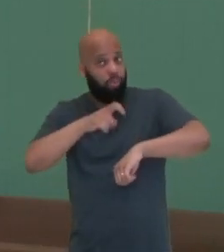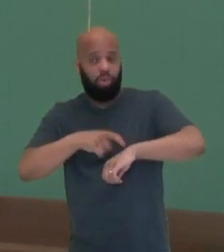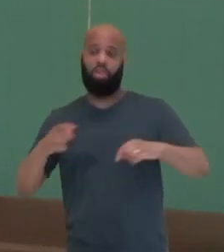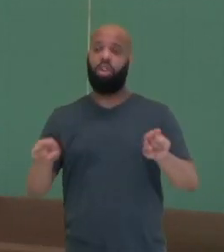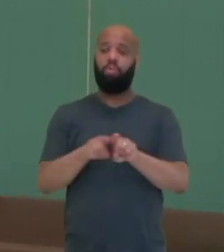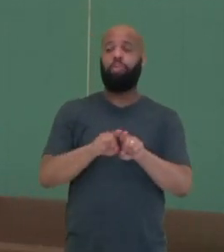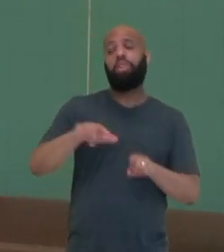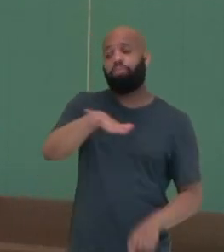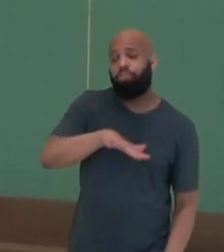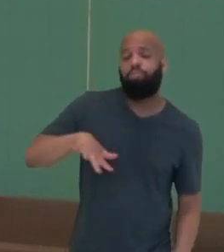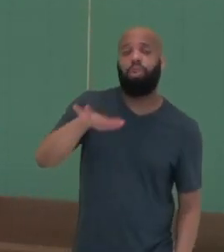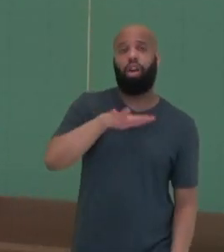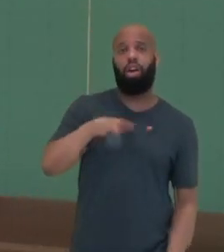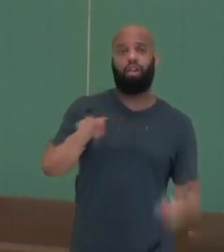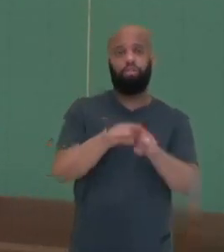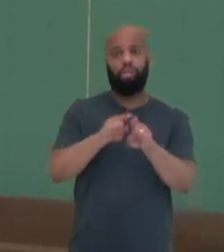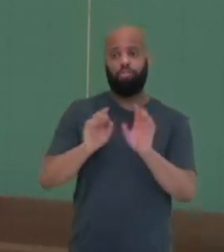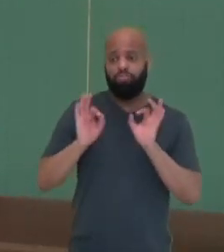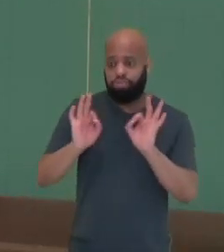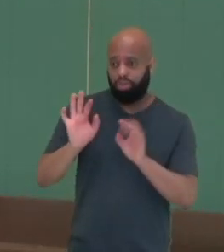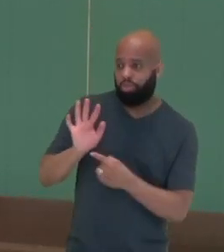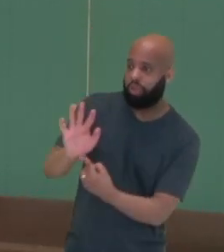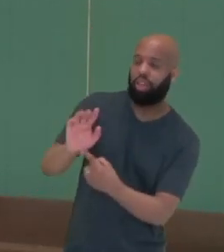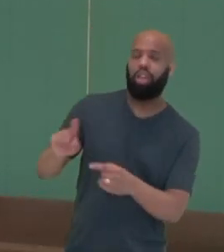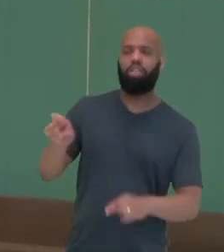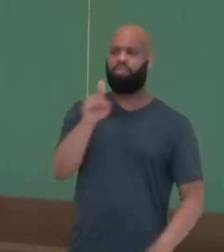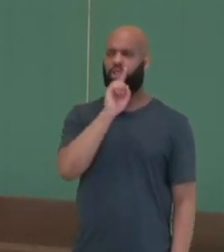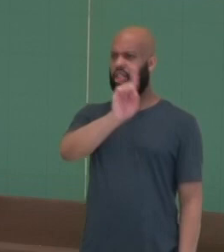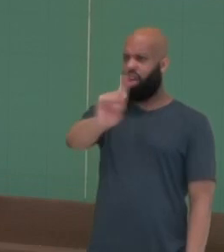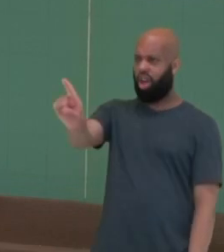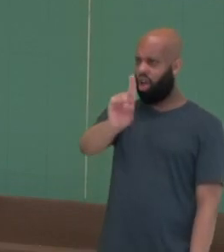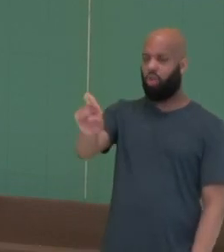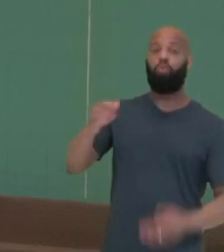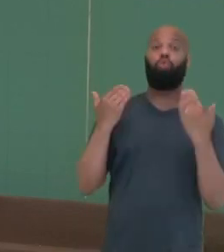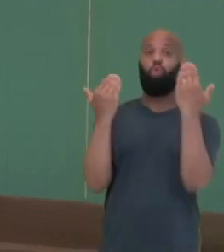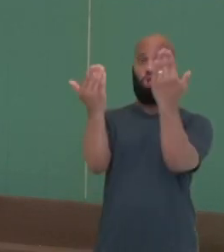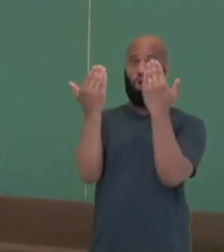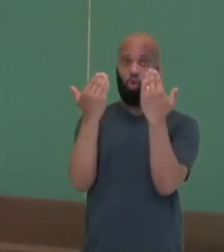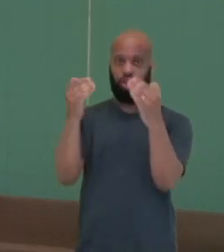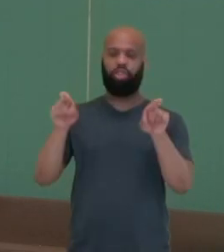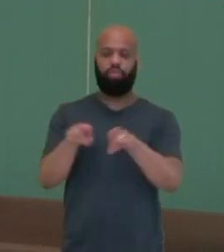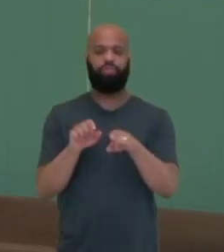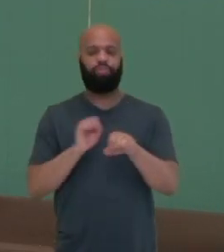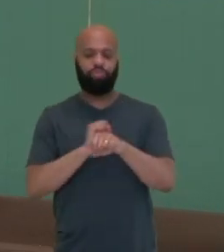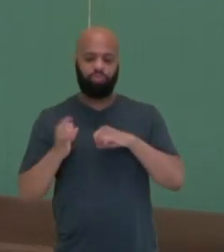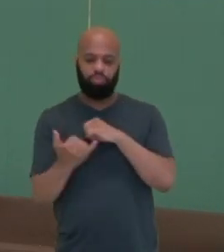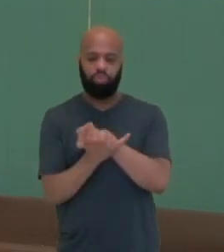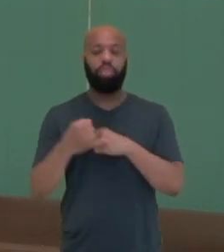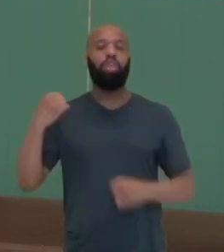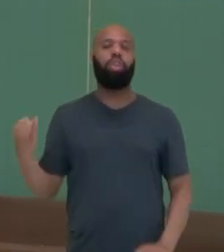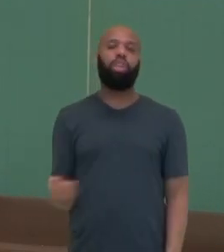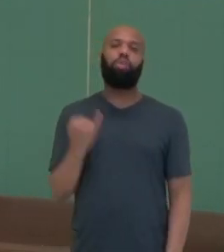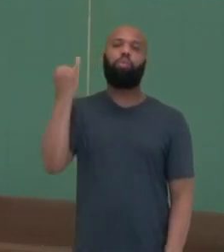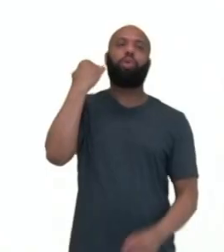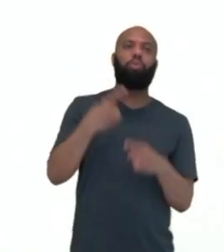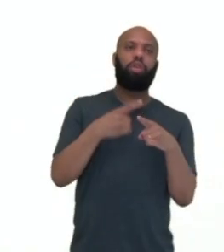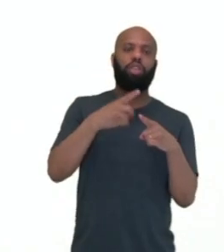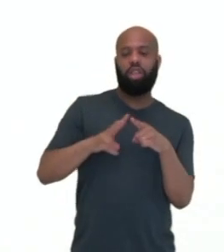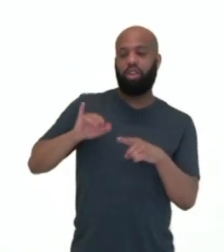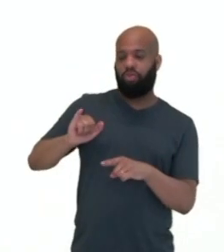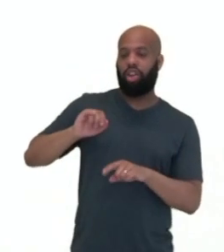de espaço, de afirmação, de negação, de dúvida. Então, elas são importantes porque elas